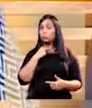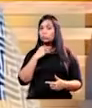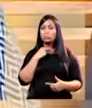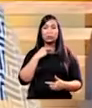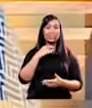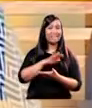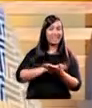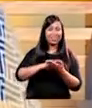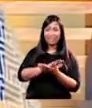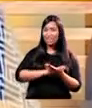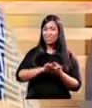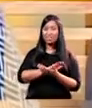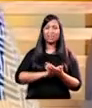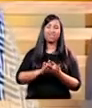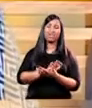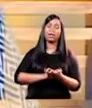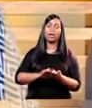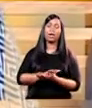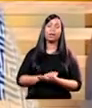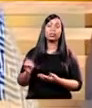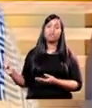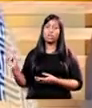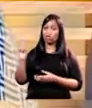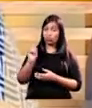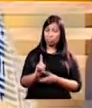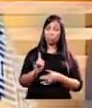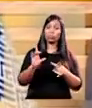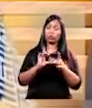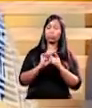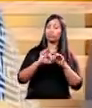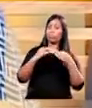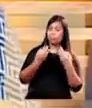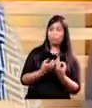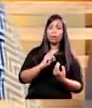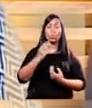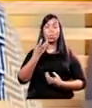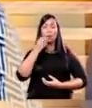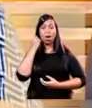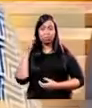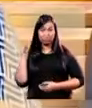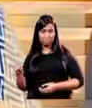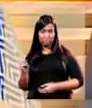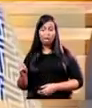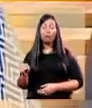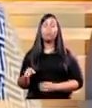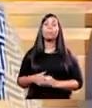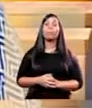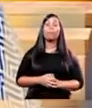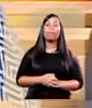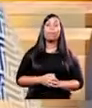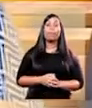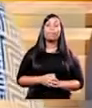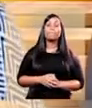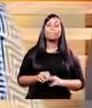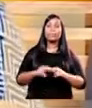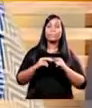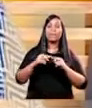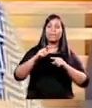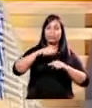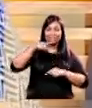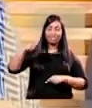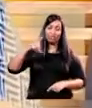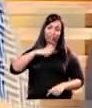possibilidade, né, diante do acompanhamento técnico, de reintegração familiar ou de colocação em família substituta, diante